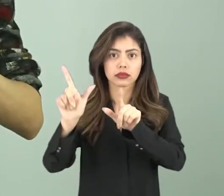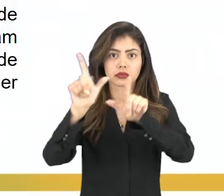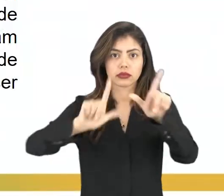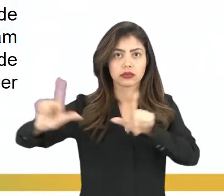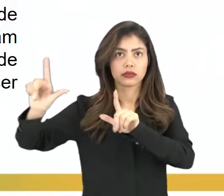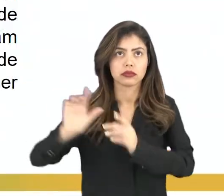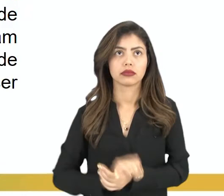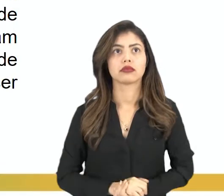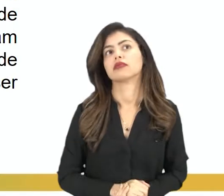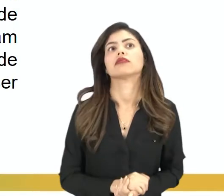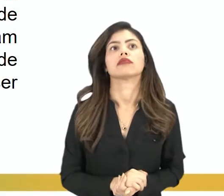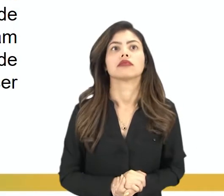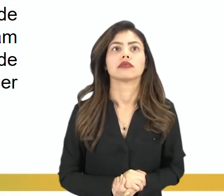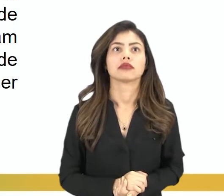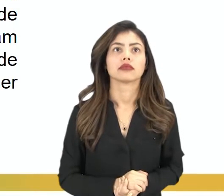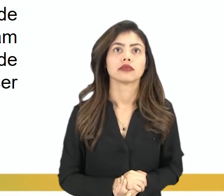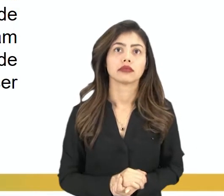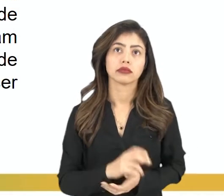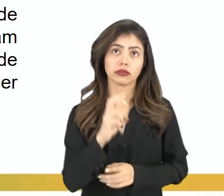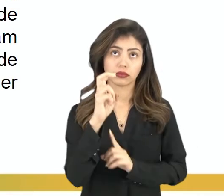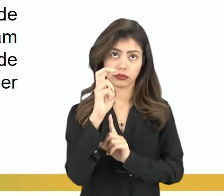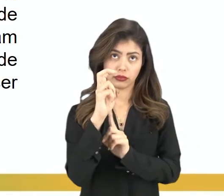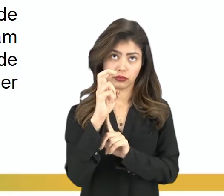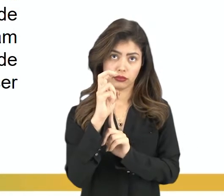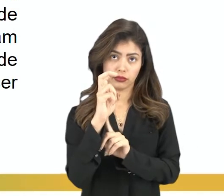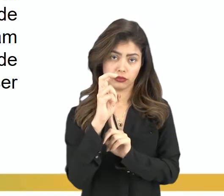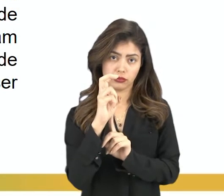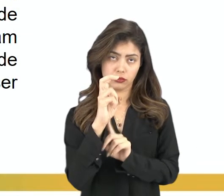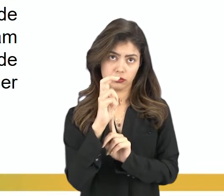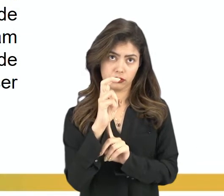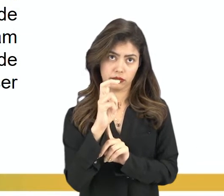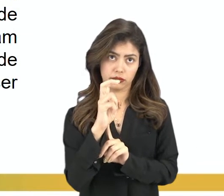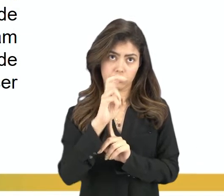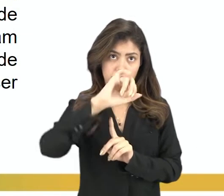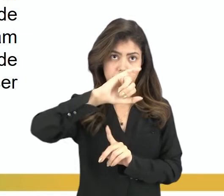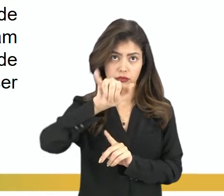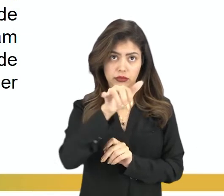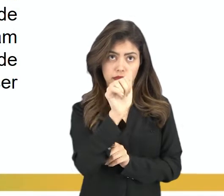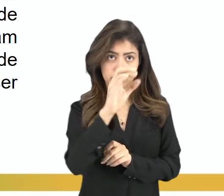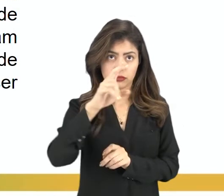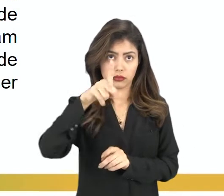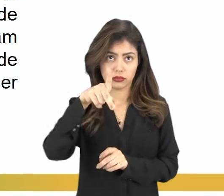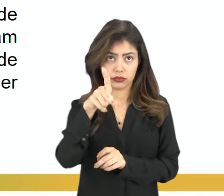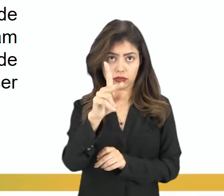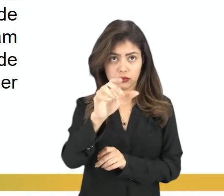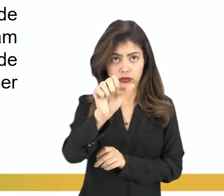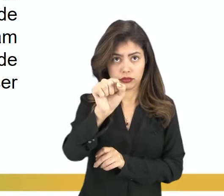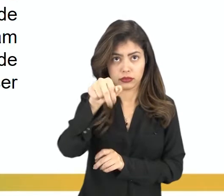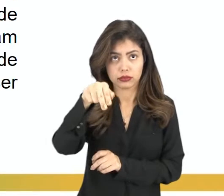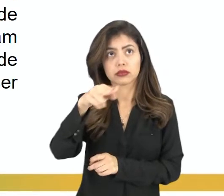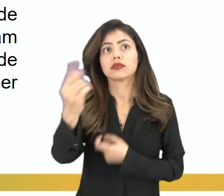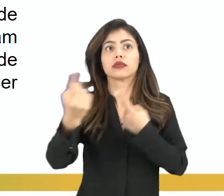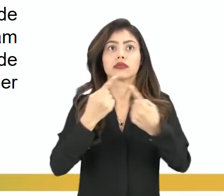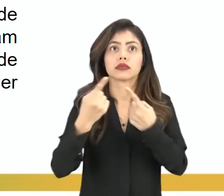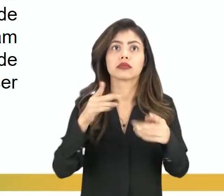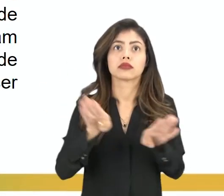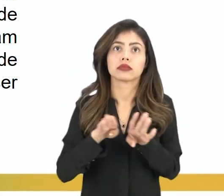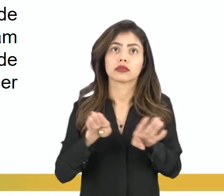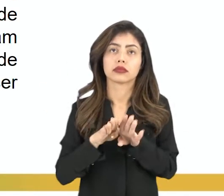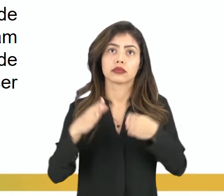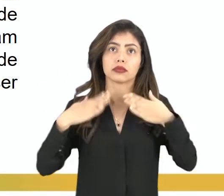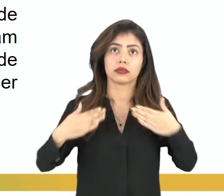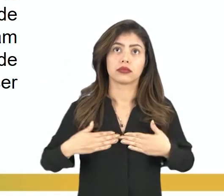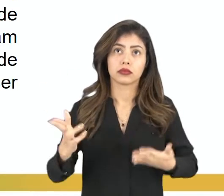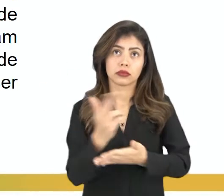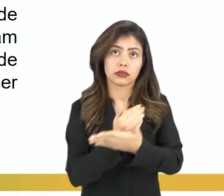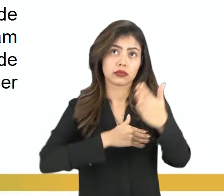primeira obra. Quadro número 5 de Jackson Pollock. A obra de arte, fruto de uma relação